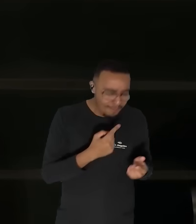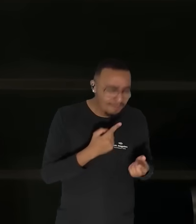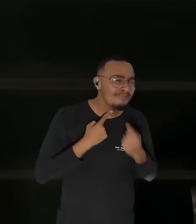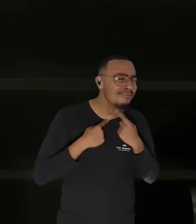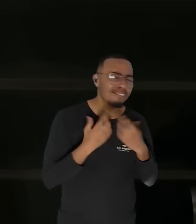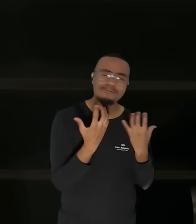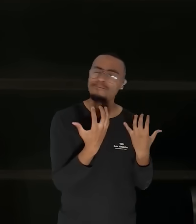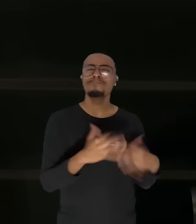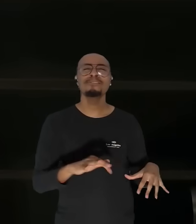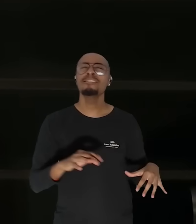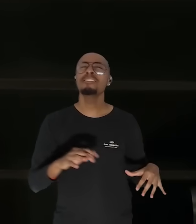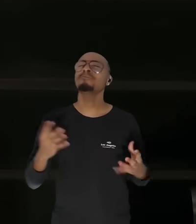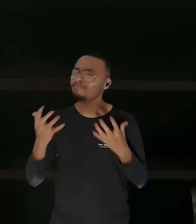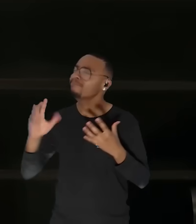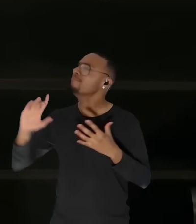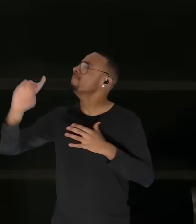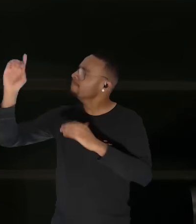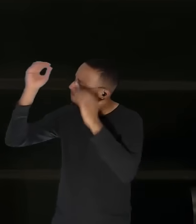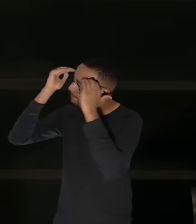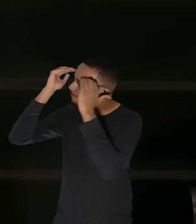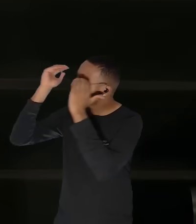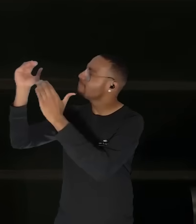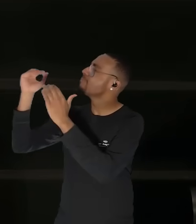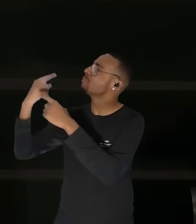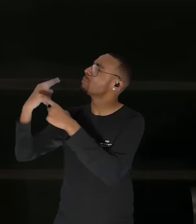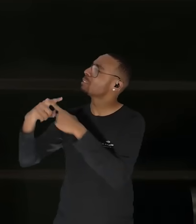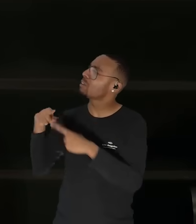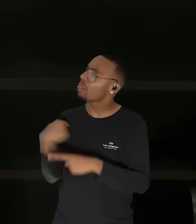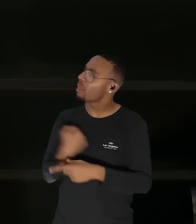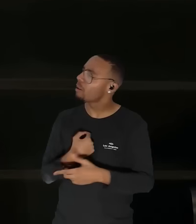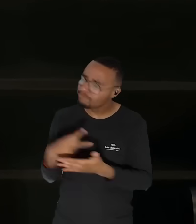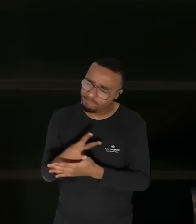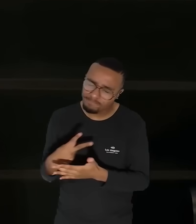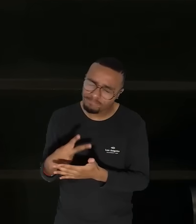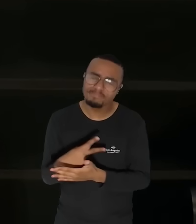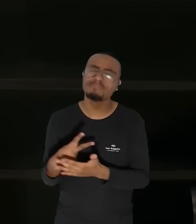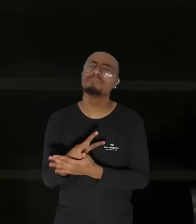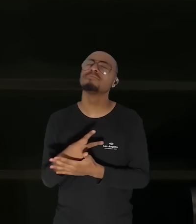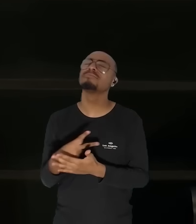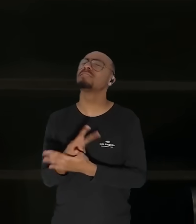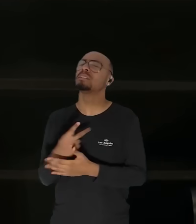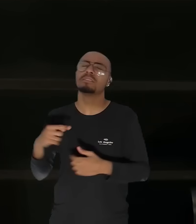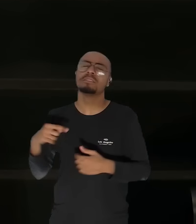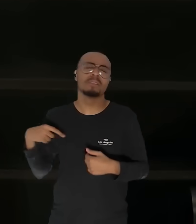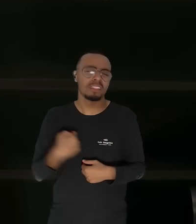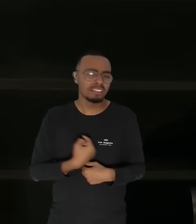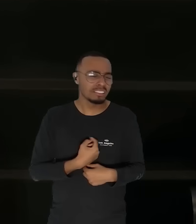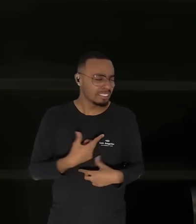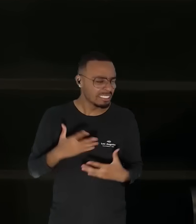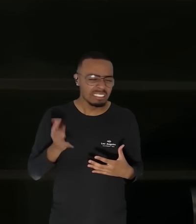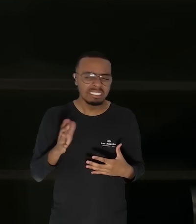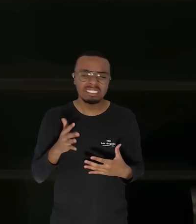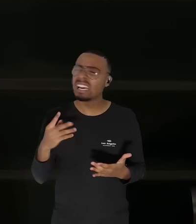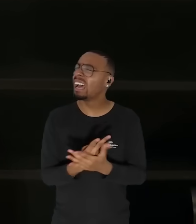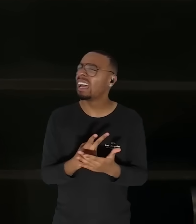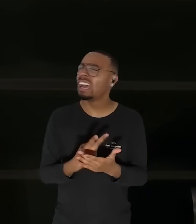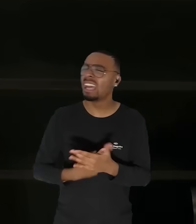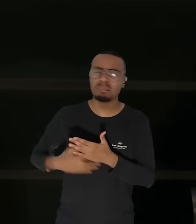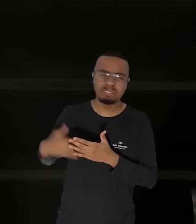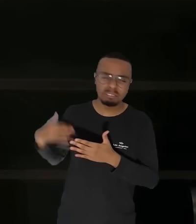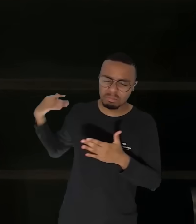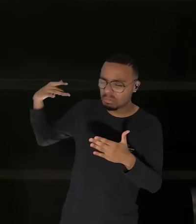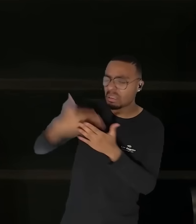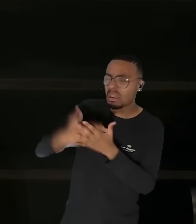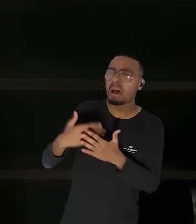Quantas bobagens já fizemos porque não te ouvimos. Quantas bobagens já fizemos porque não paramos para prestar atenção na tua